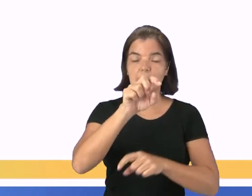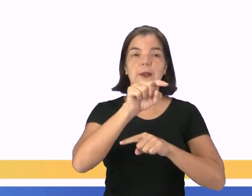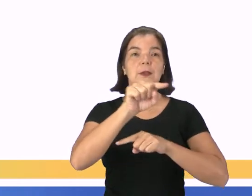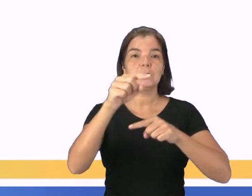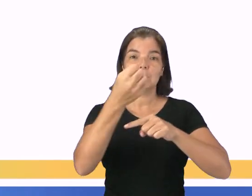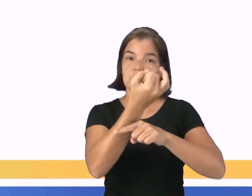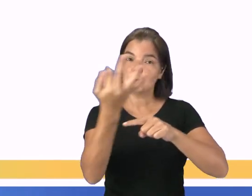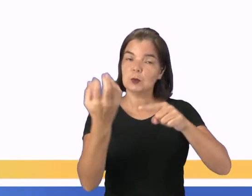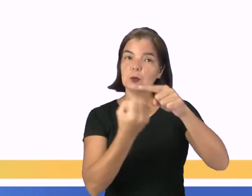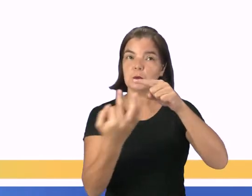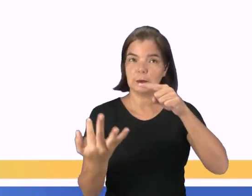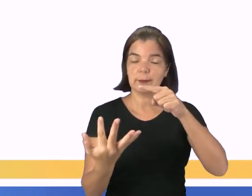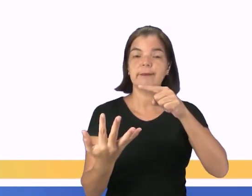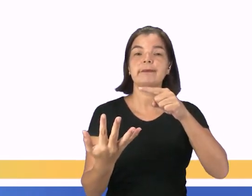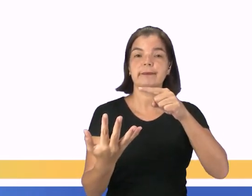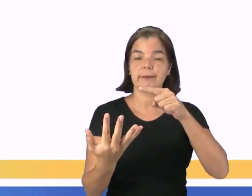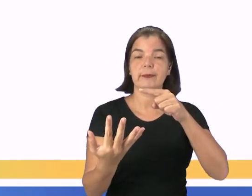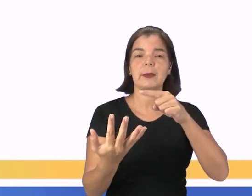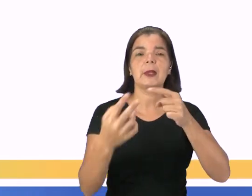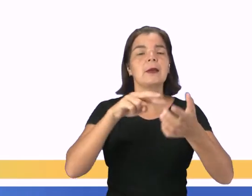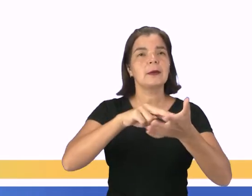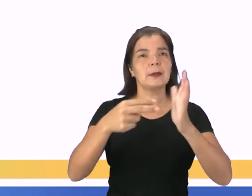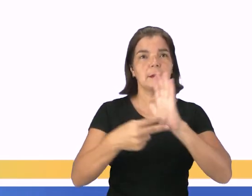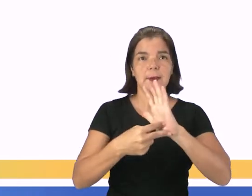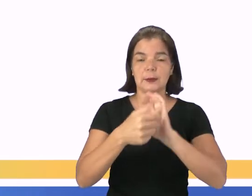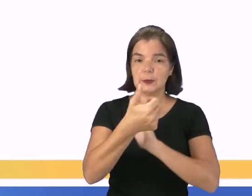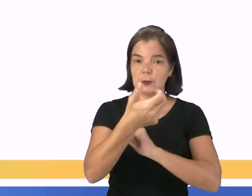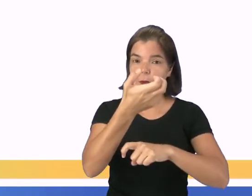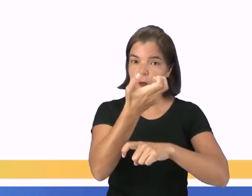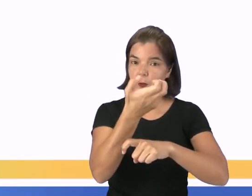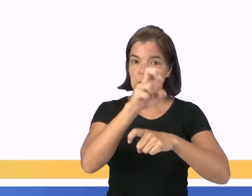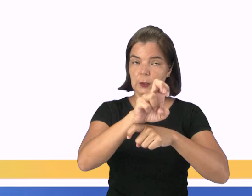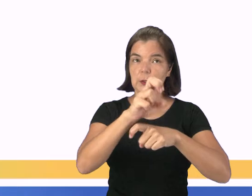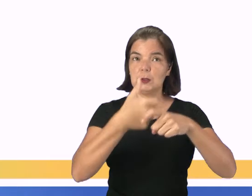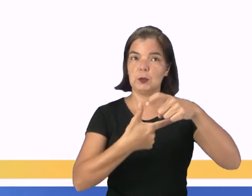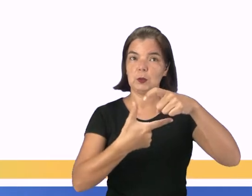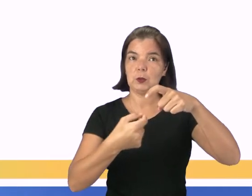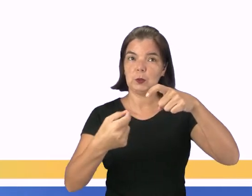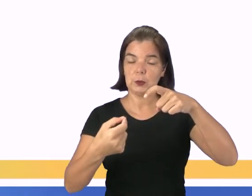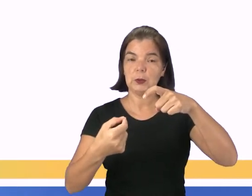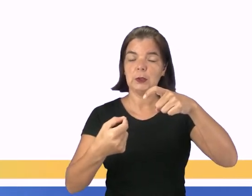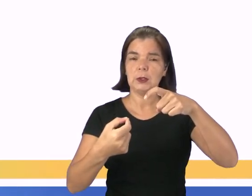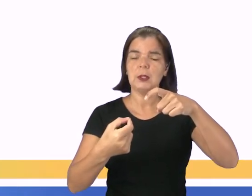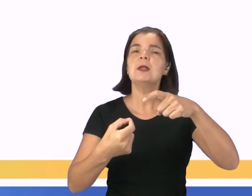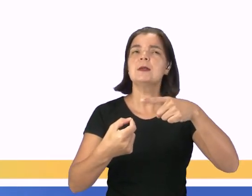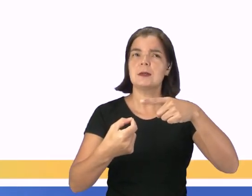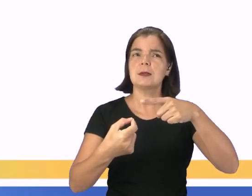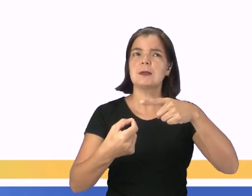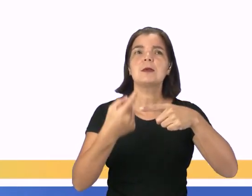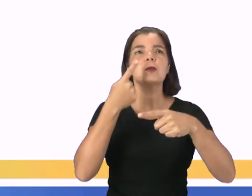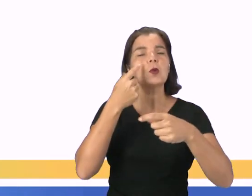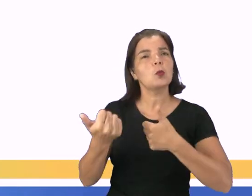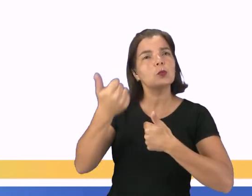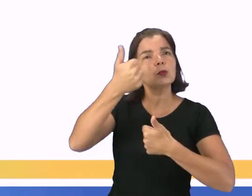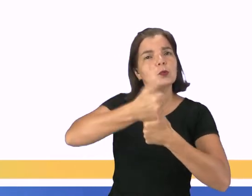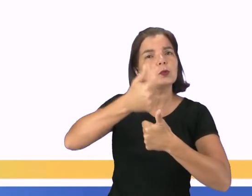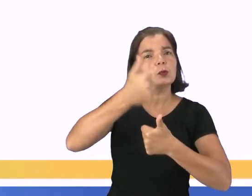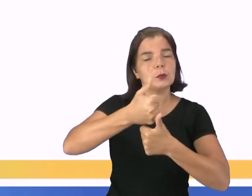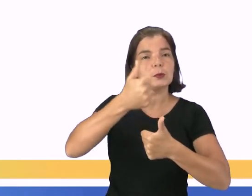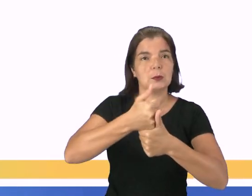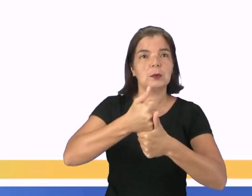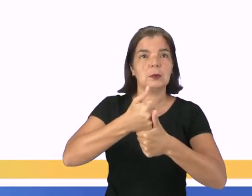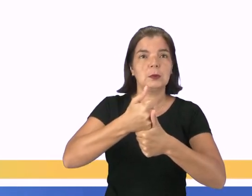fração centesimal, que ficará igual a 15 sobre 100, e esse D aí, né, nós substituiremos pelo